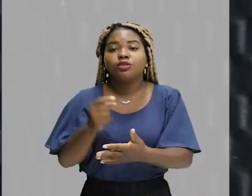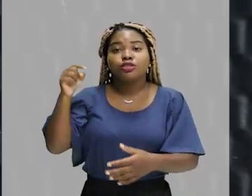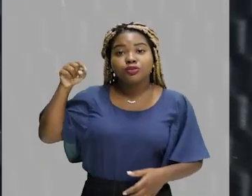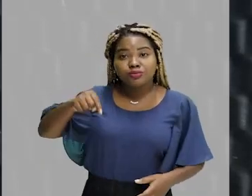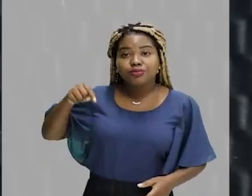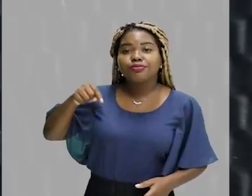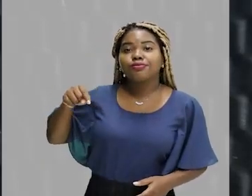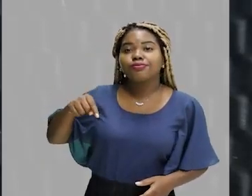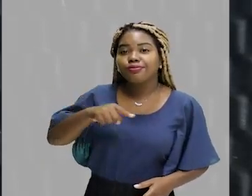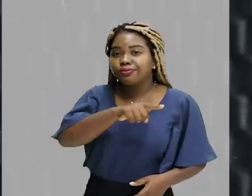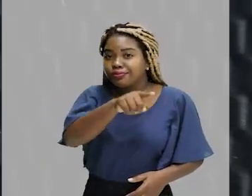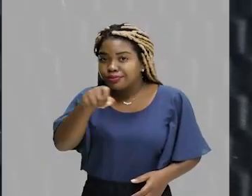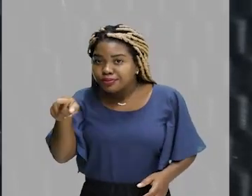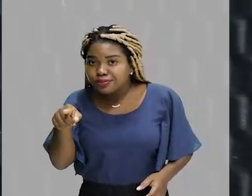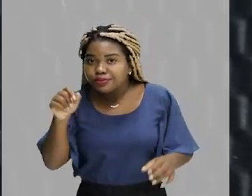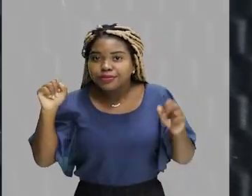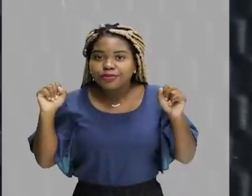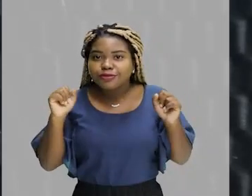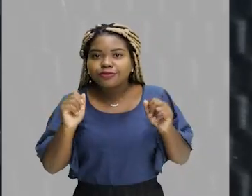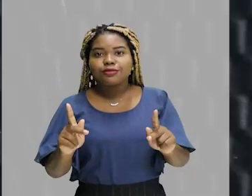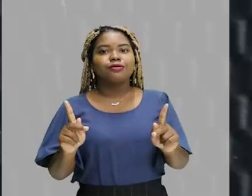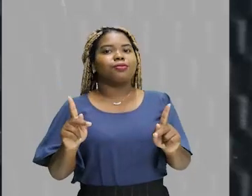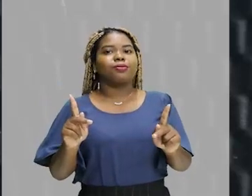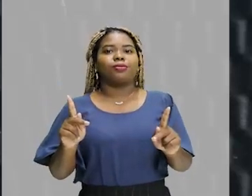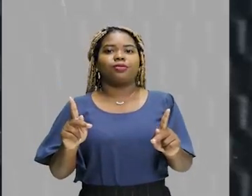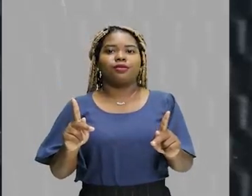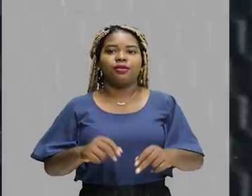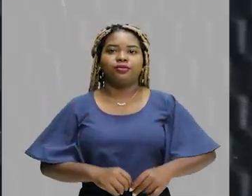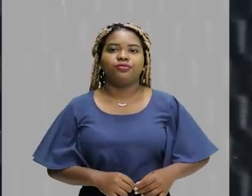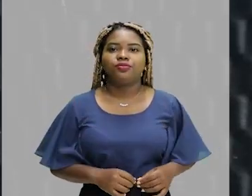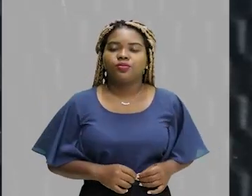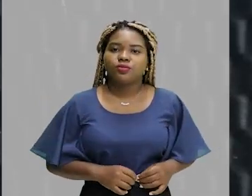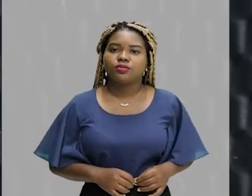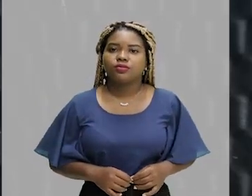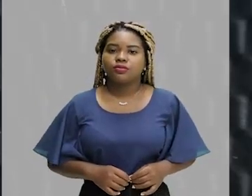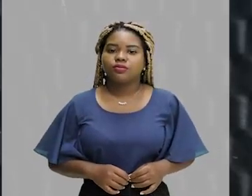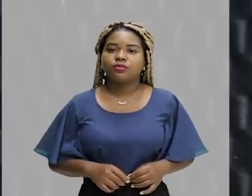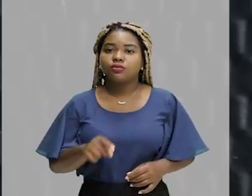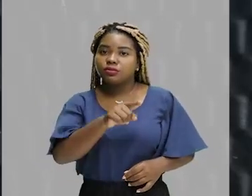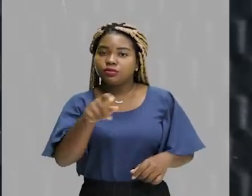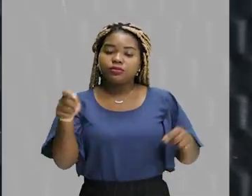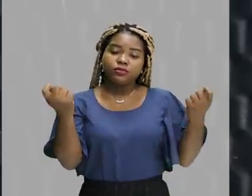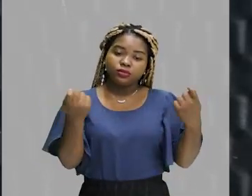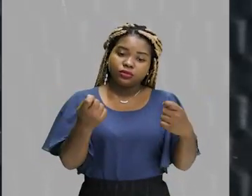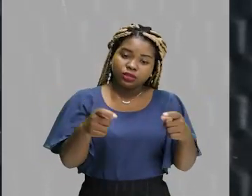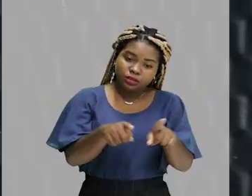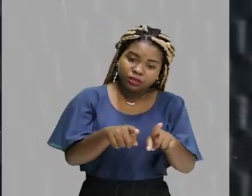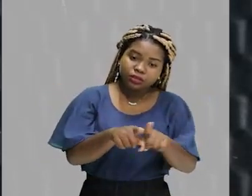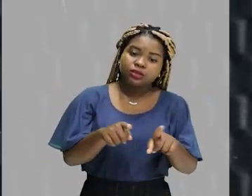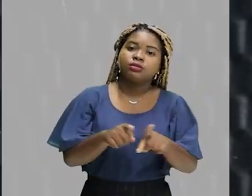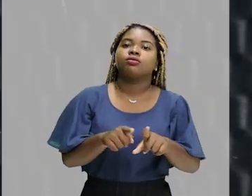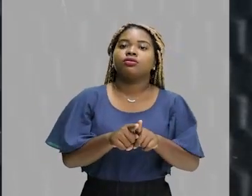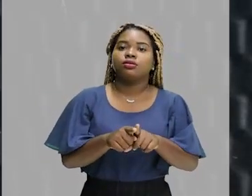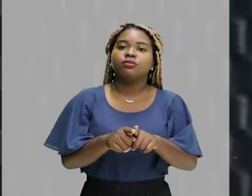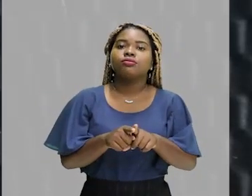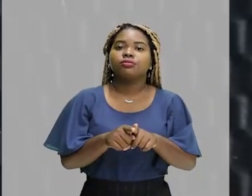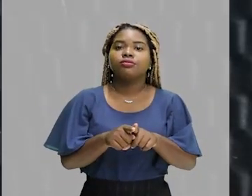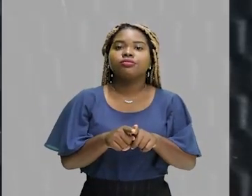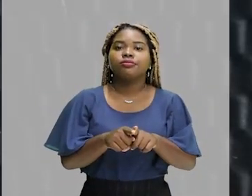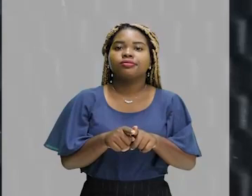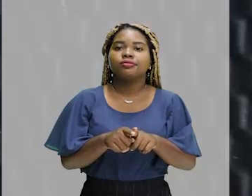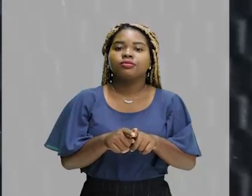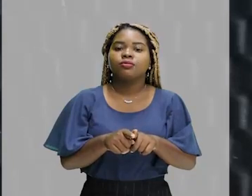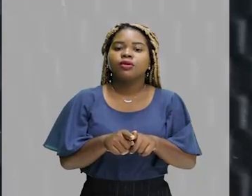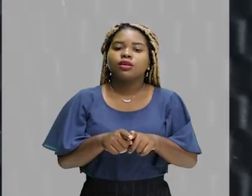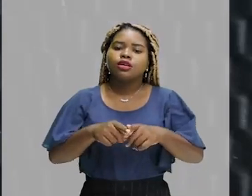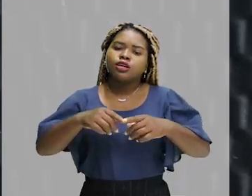é uma nova expressão que a gente está colocando para vocês que vocês também sigam na nossa caminhada e possamos, assim,